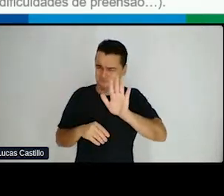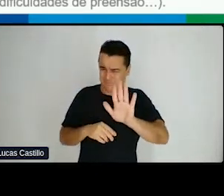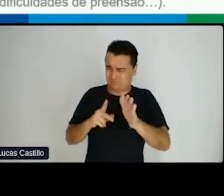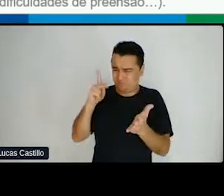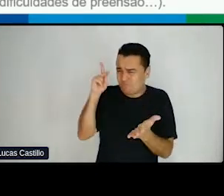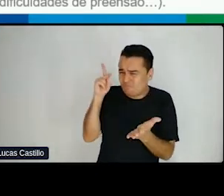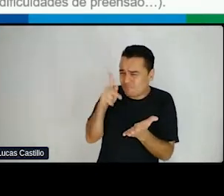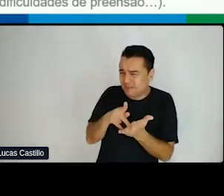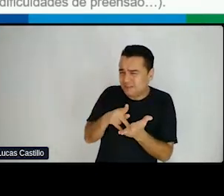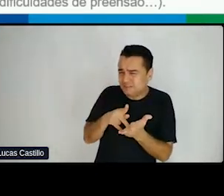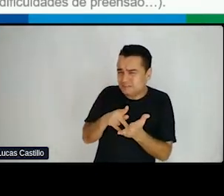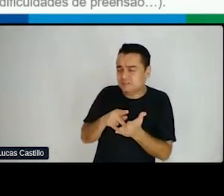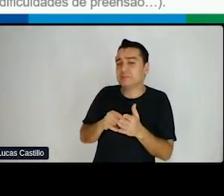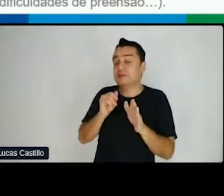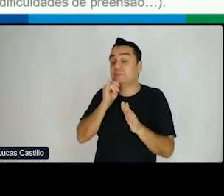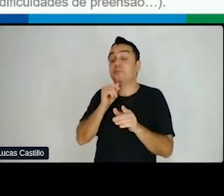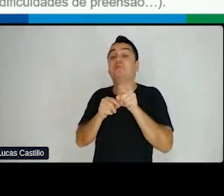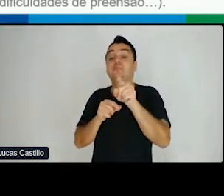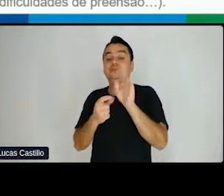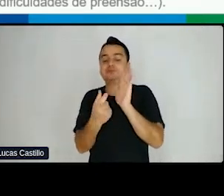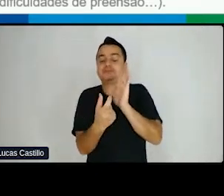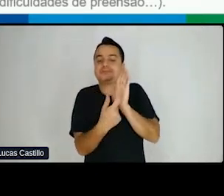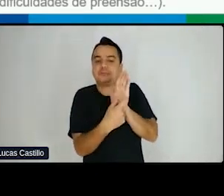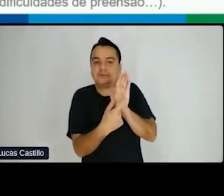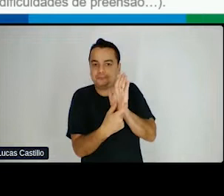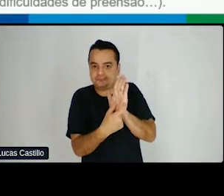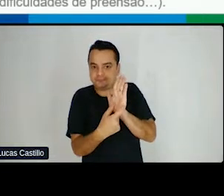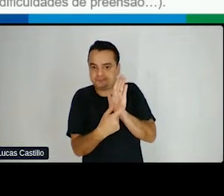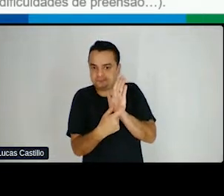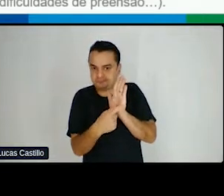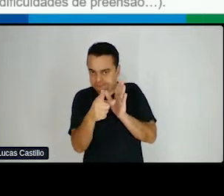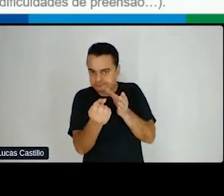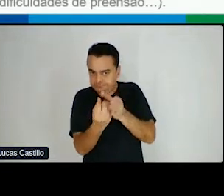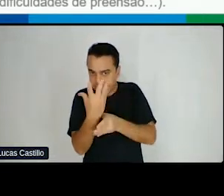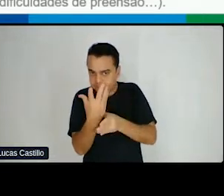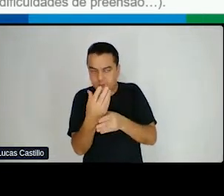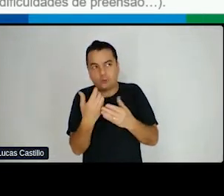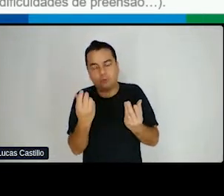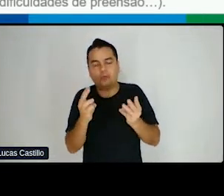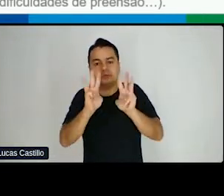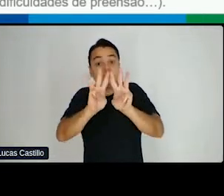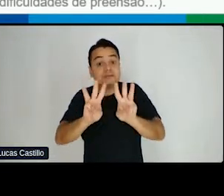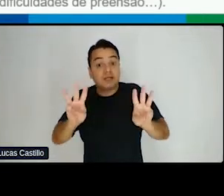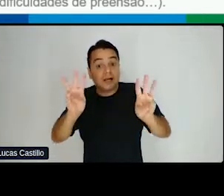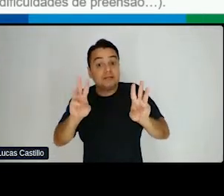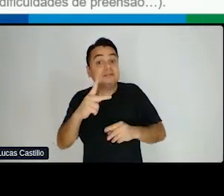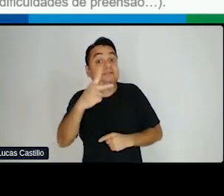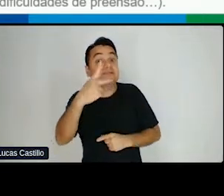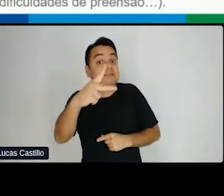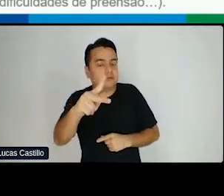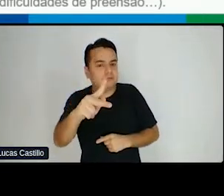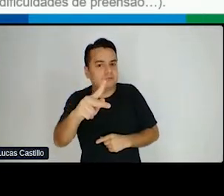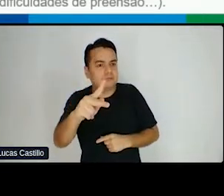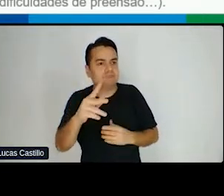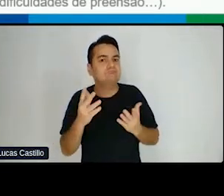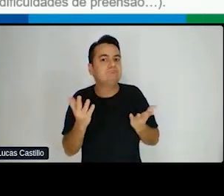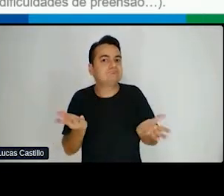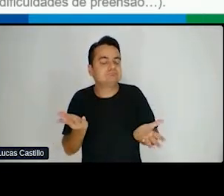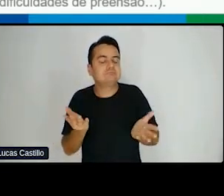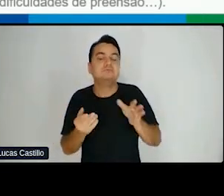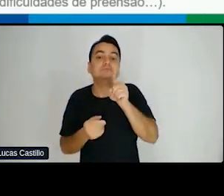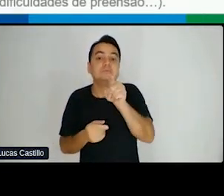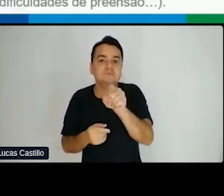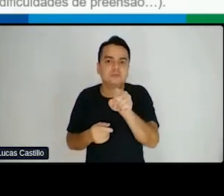que o seu software, será que o seu site está possibilitando que aquela pessoa